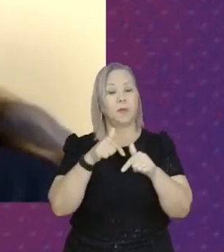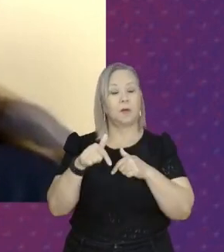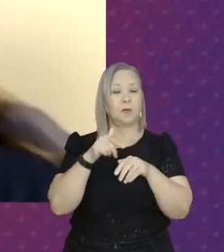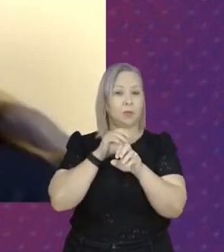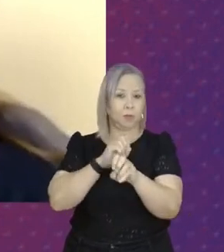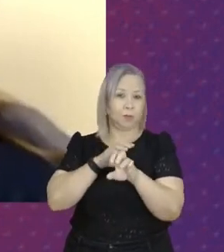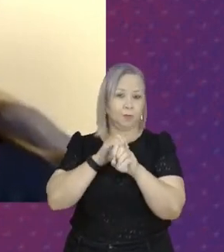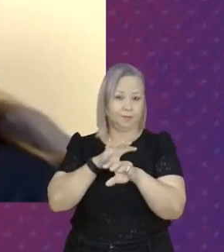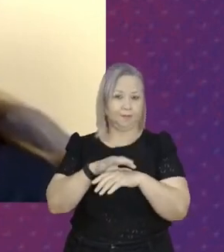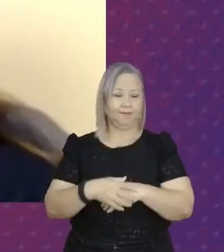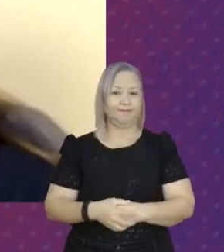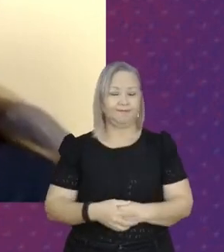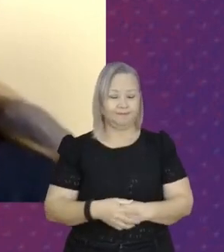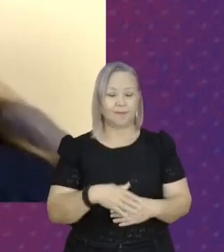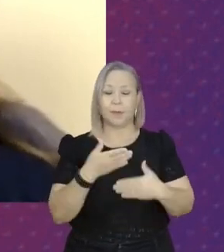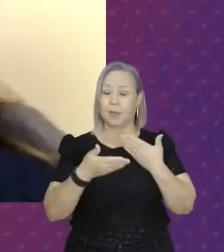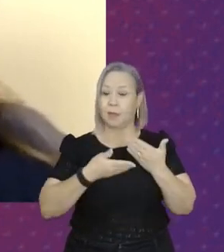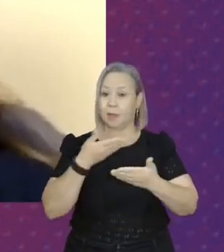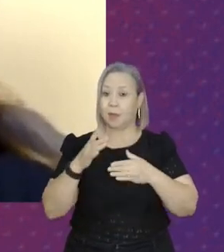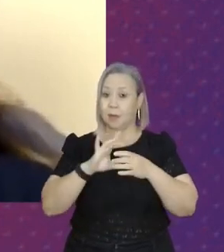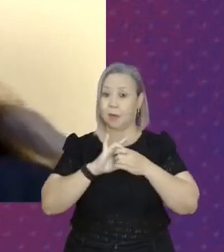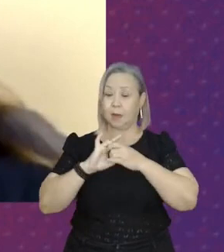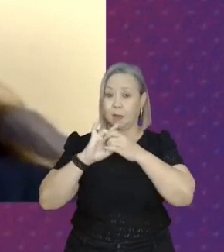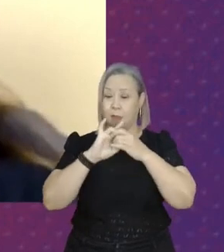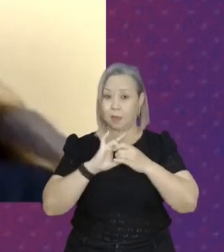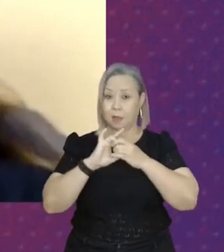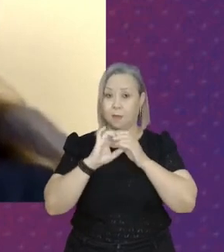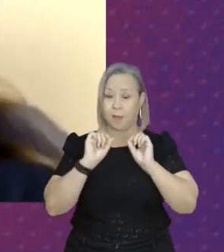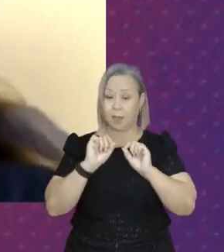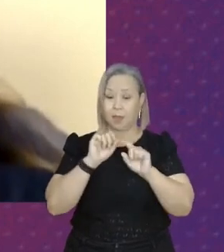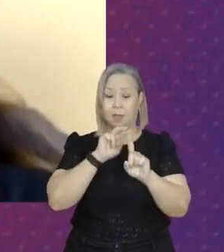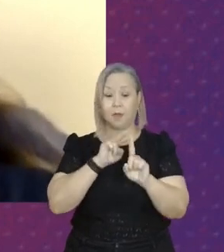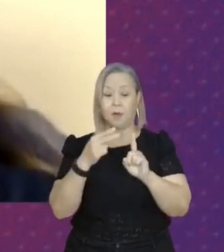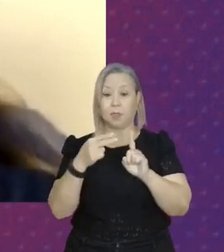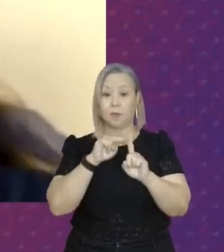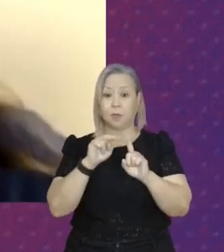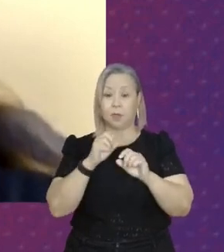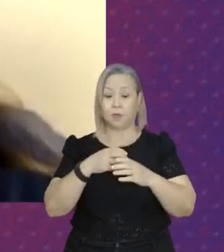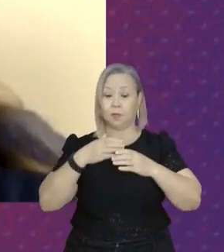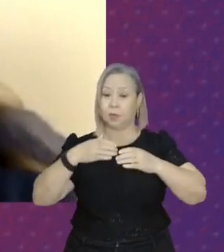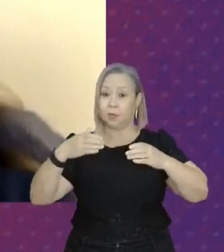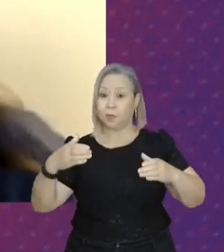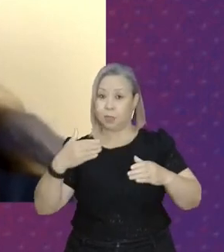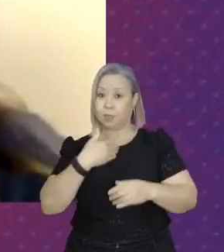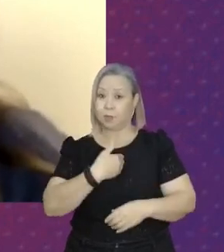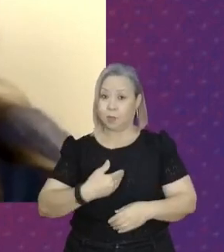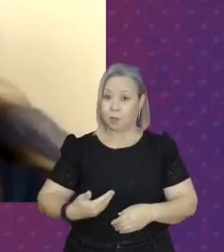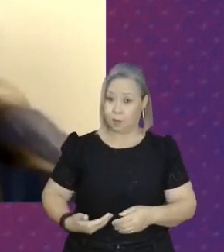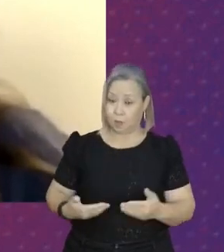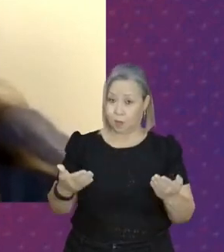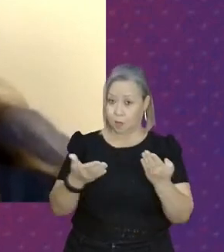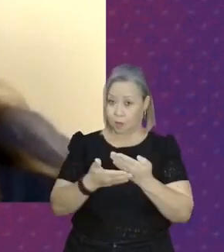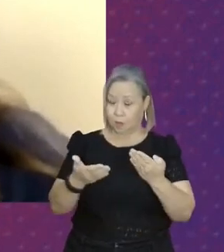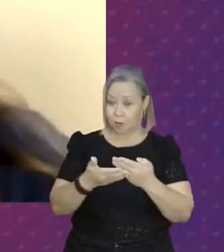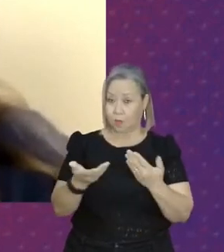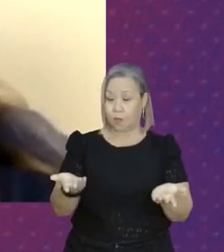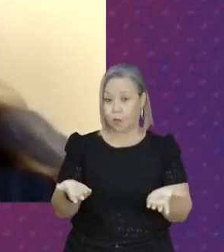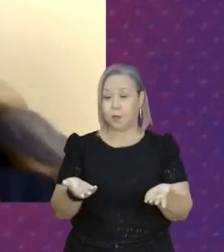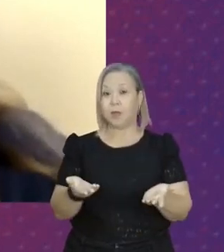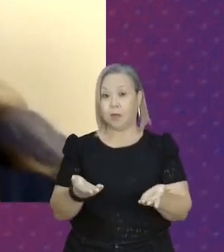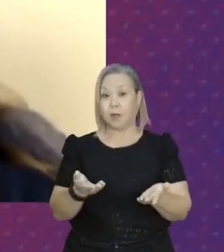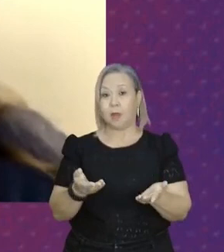educação. Vinculado também com essa perspectiva de expansão da rede pública de creches